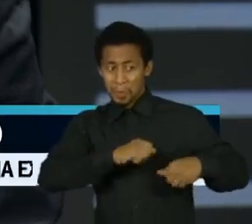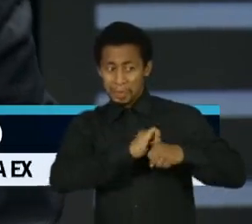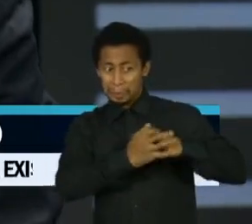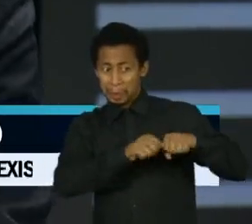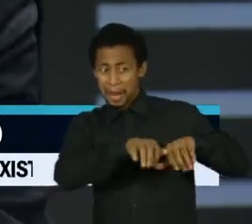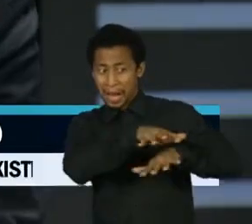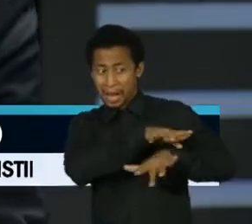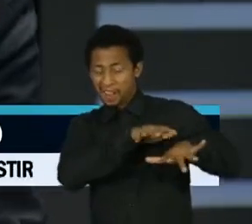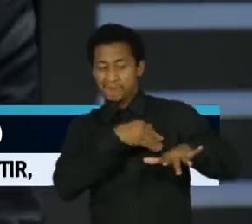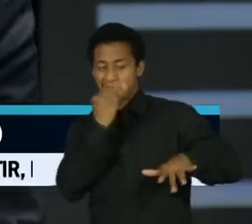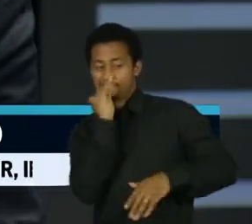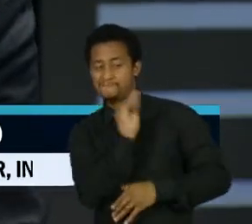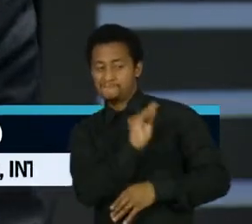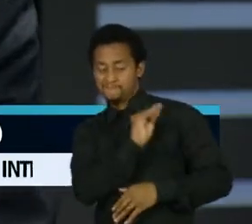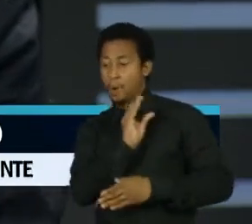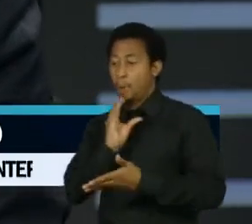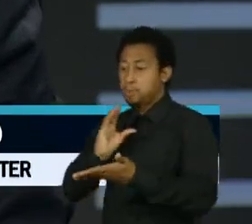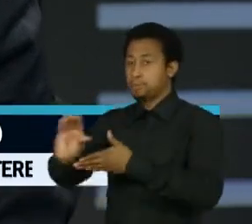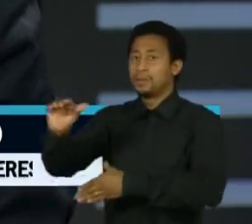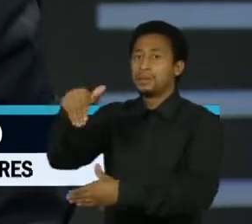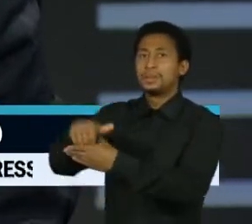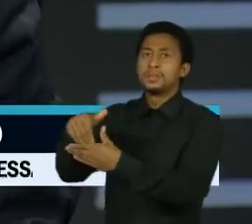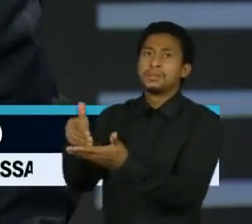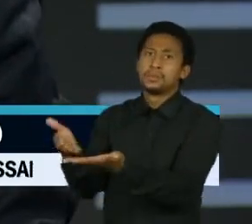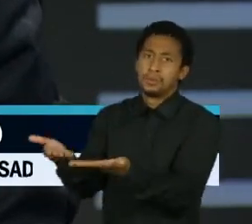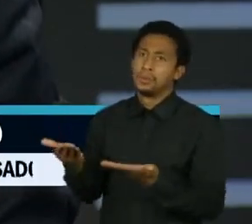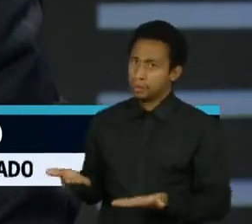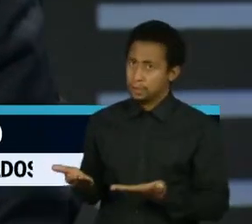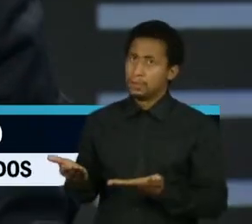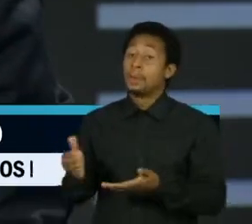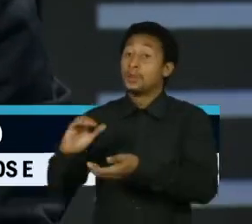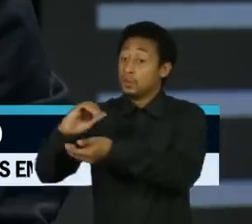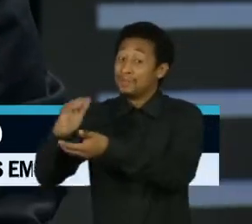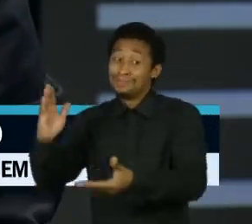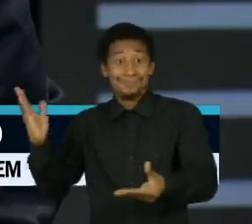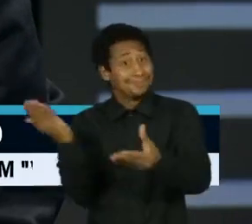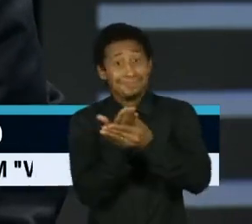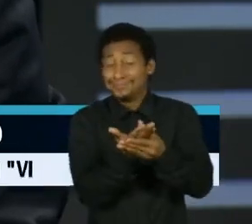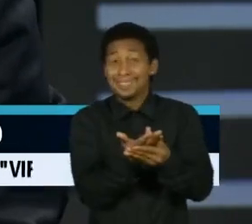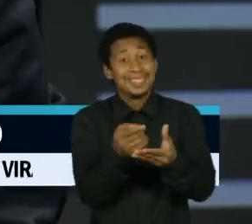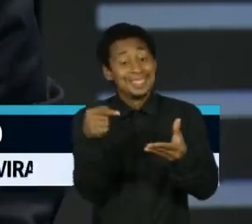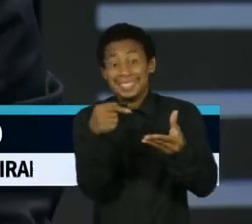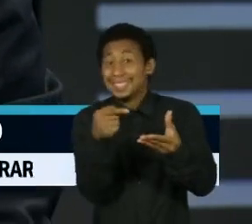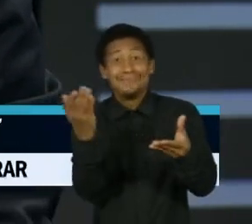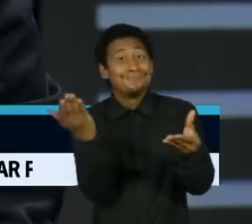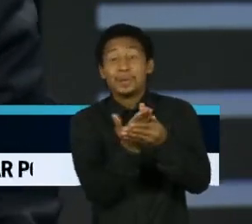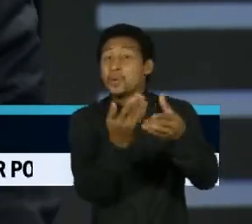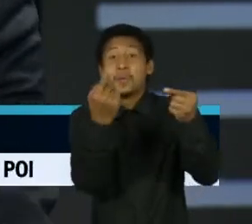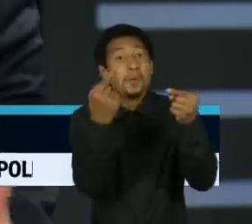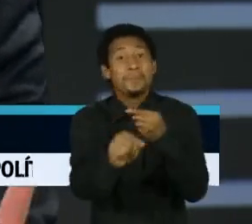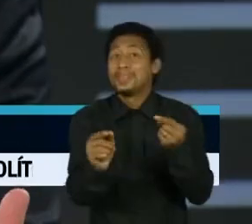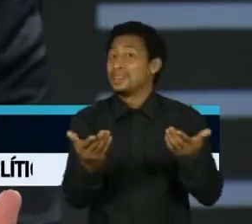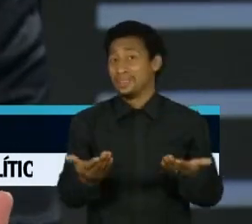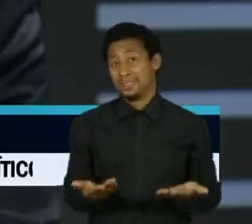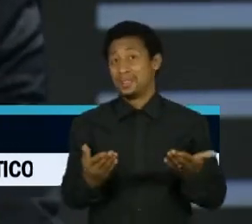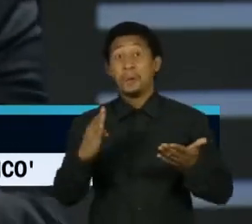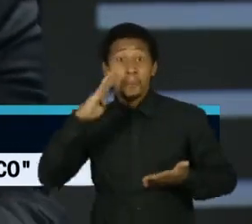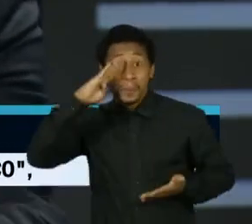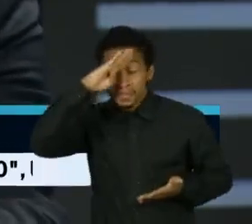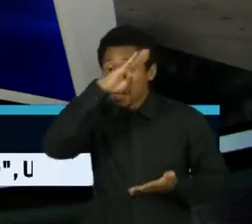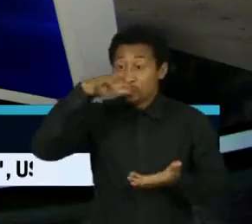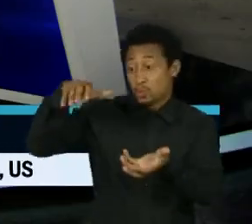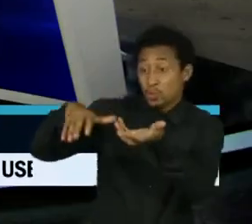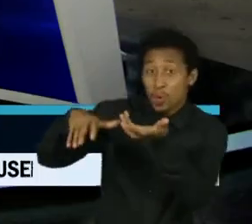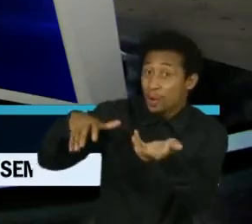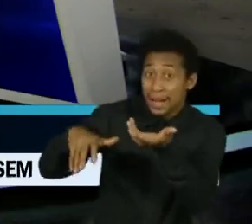não vai entrar nisso não vai entrar porque o congresso e o presidente não cometeram nenhum mesma coisa impulsional